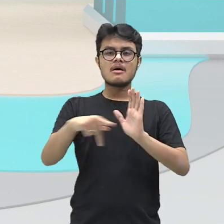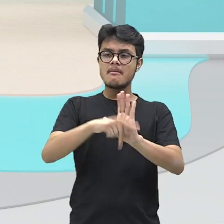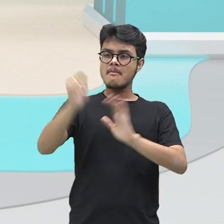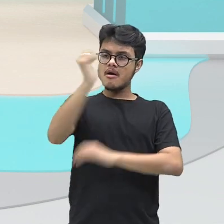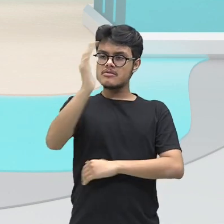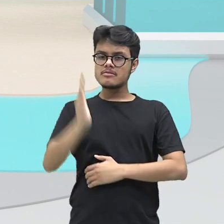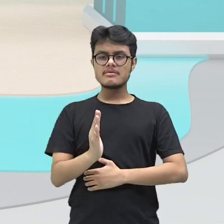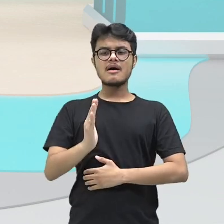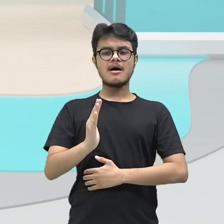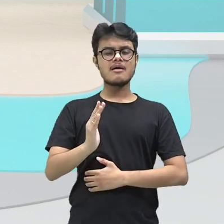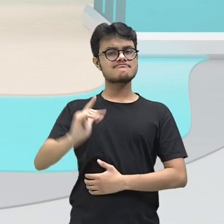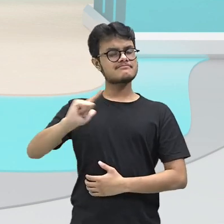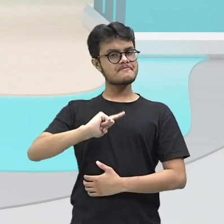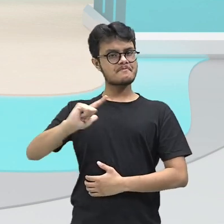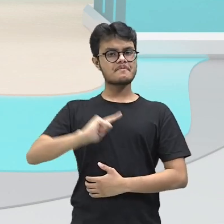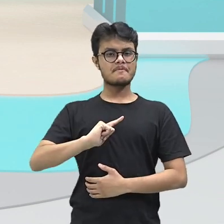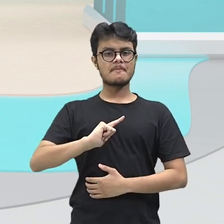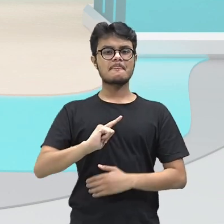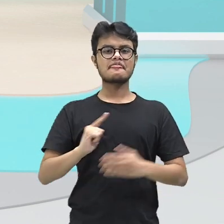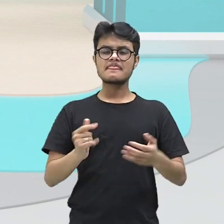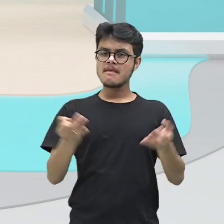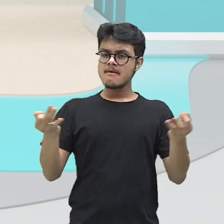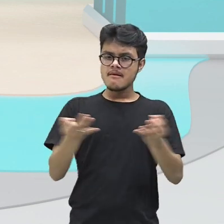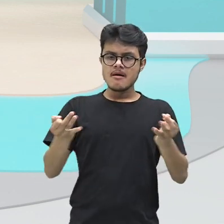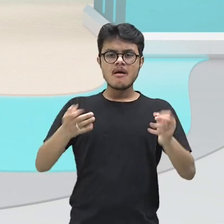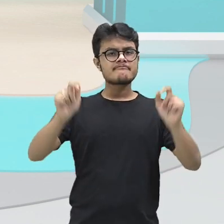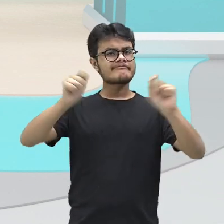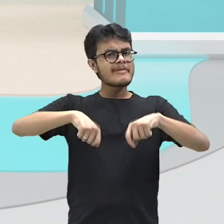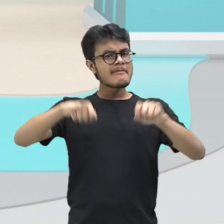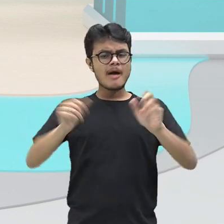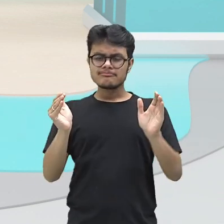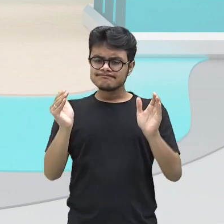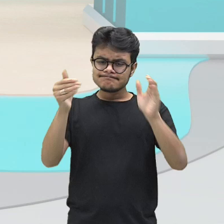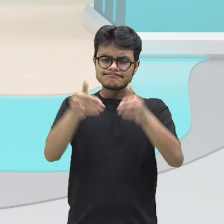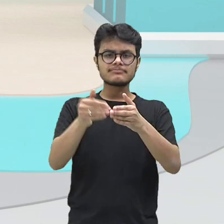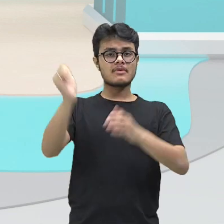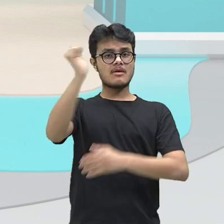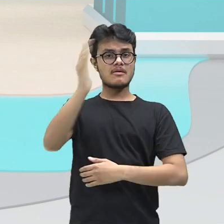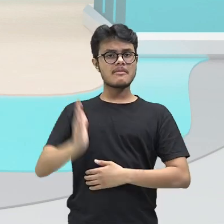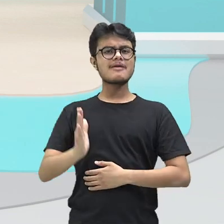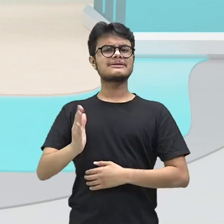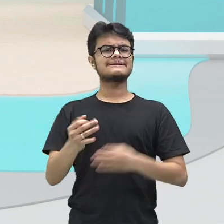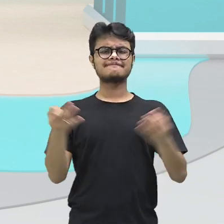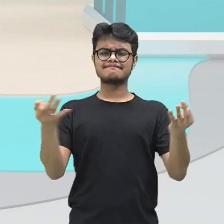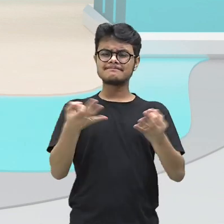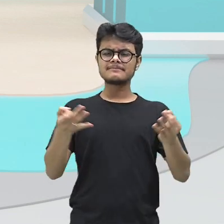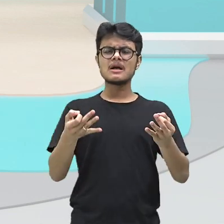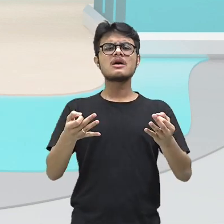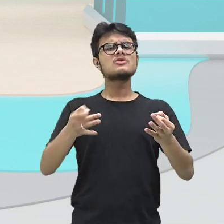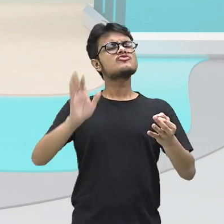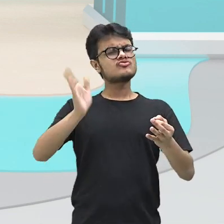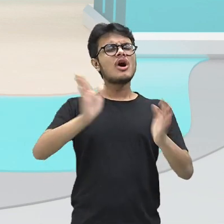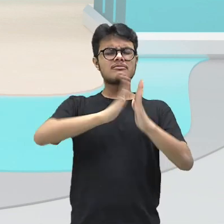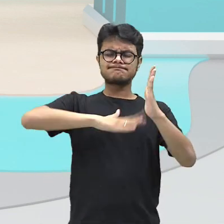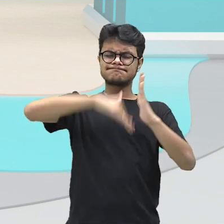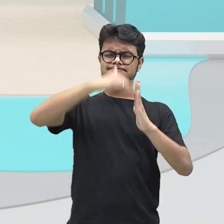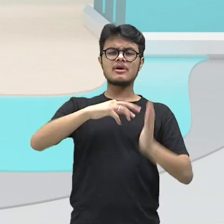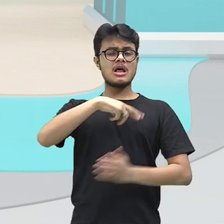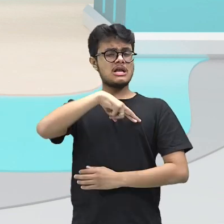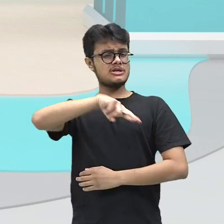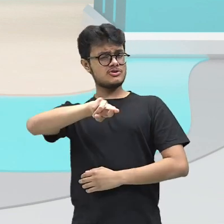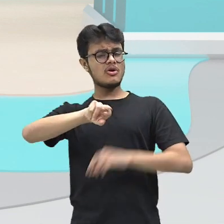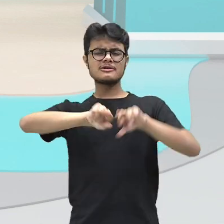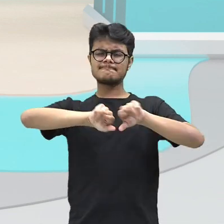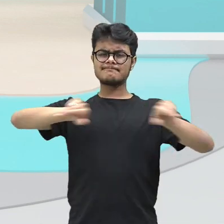né? Ela tem uma qualidade estética. E também pintou cenas religiosas, alegóricas e muitos